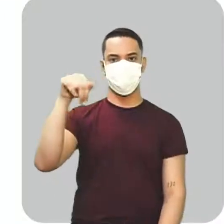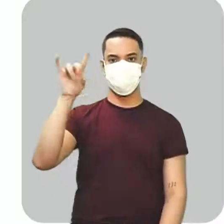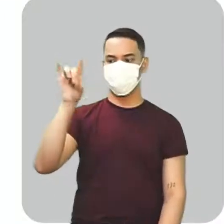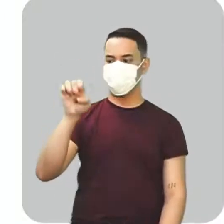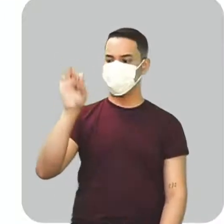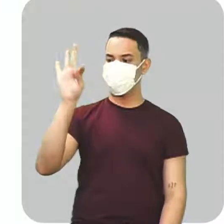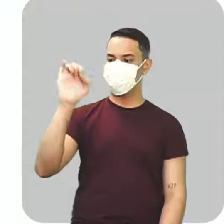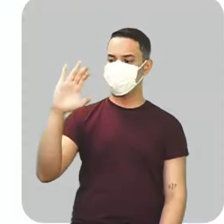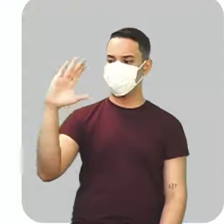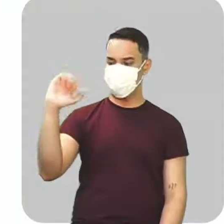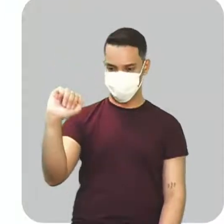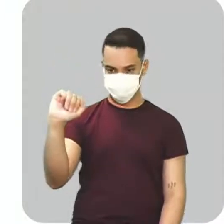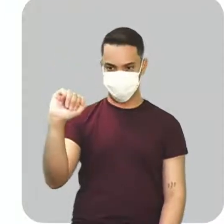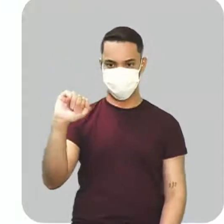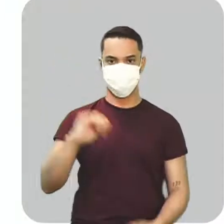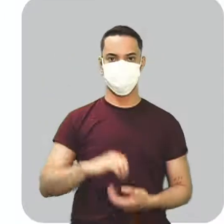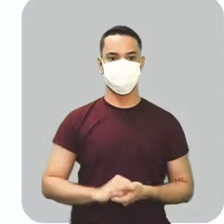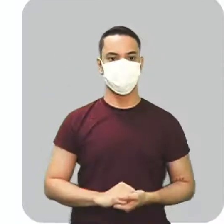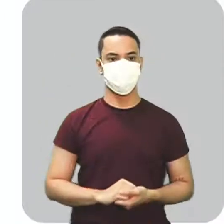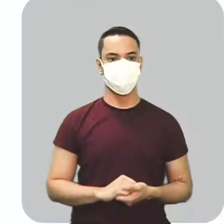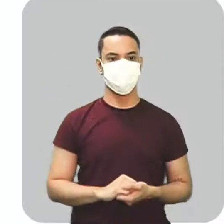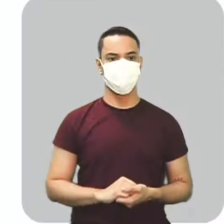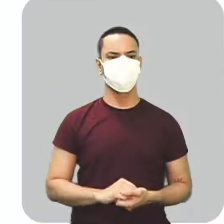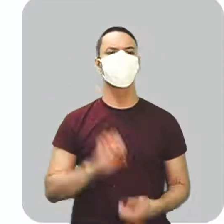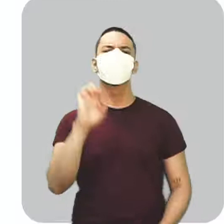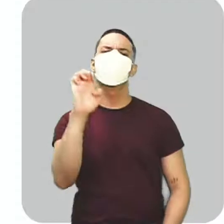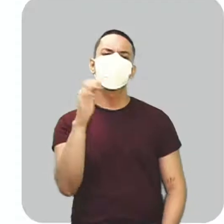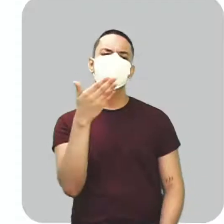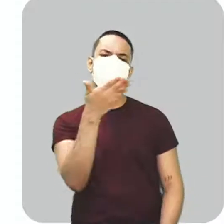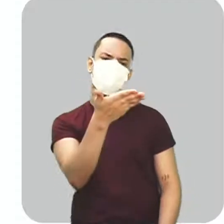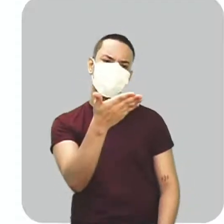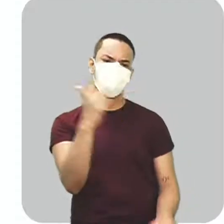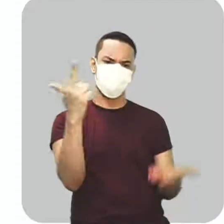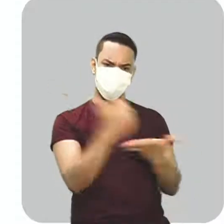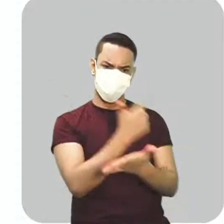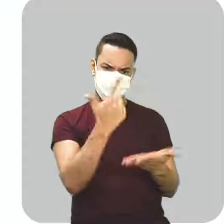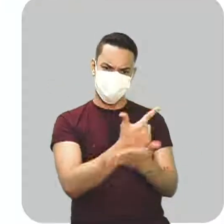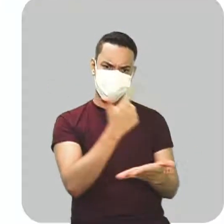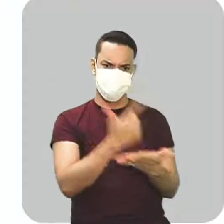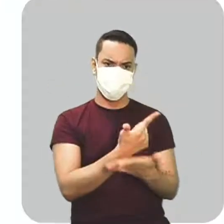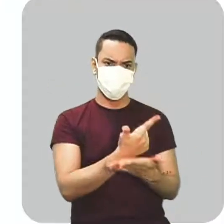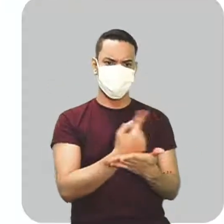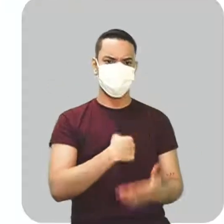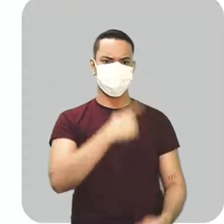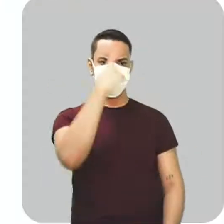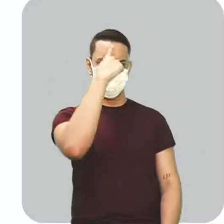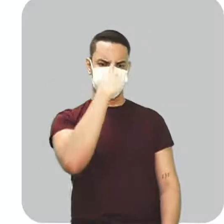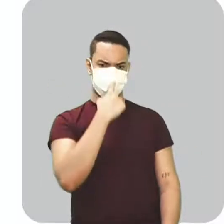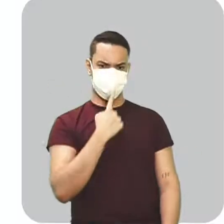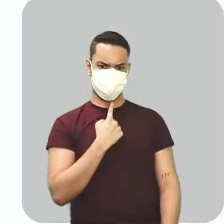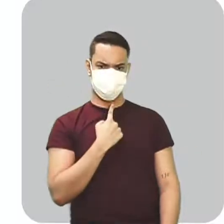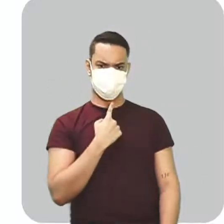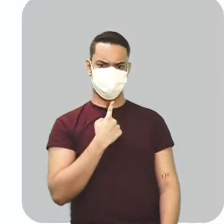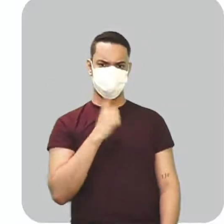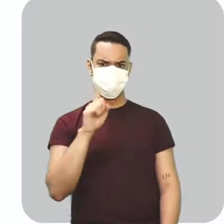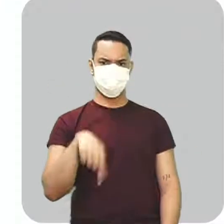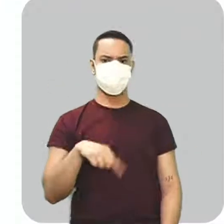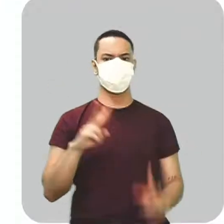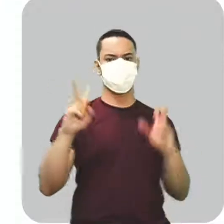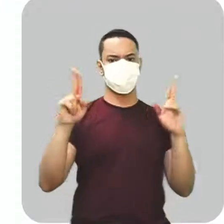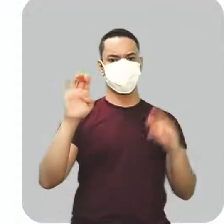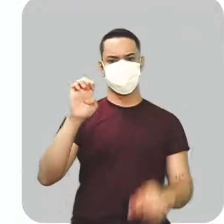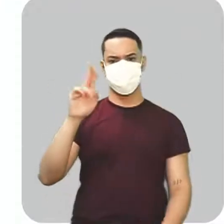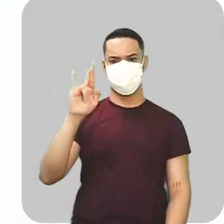Tá? Olha aqui. Este livro e o meu estilo são como